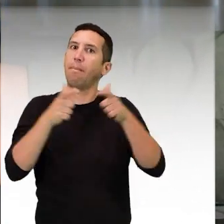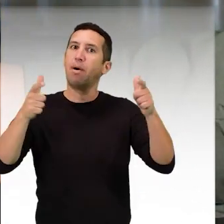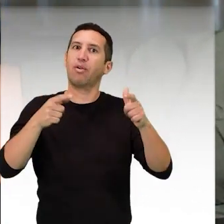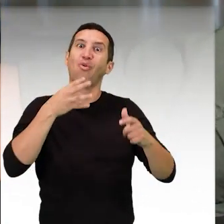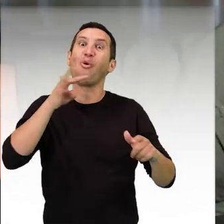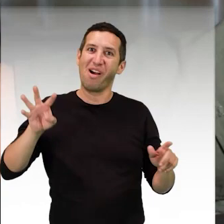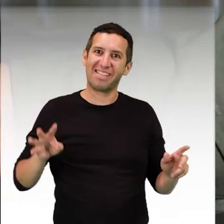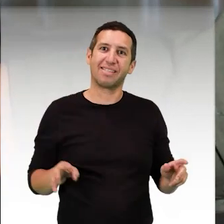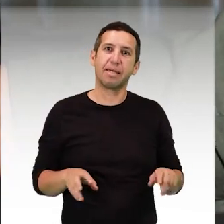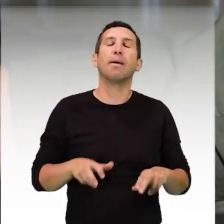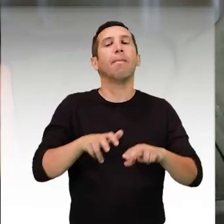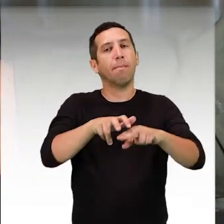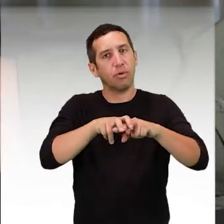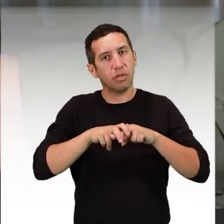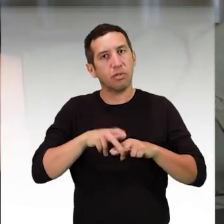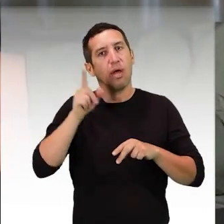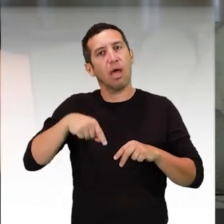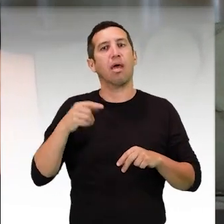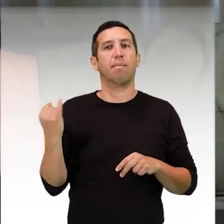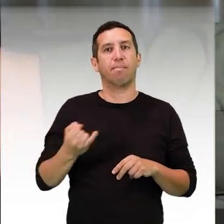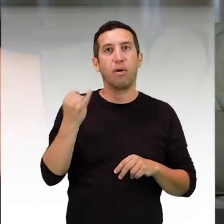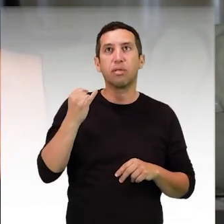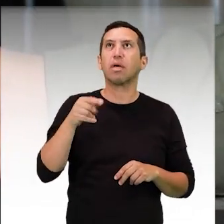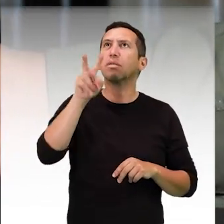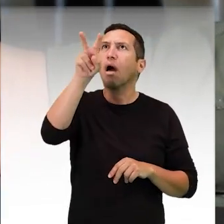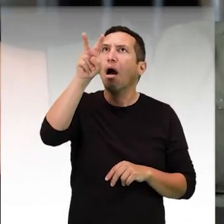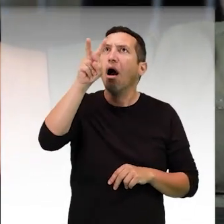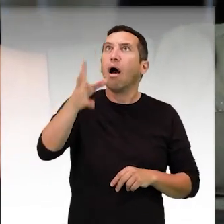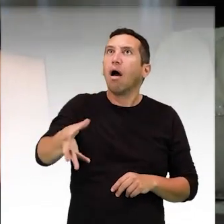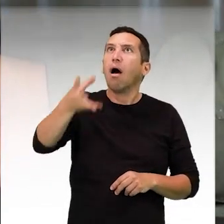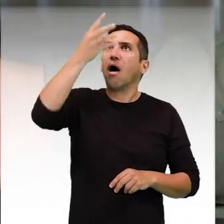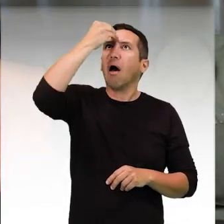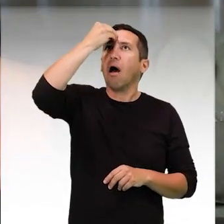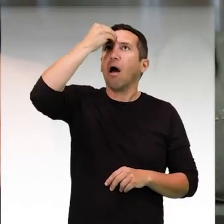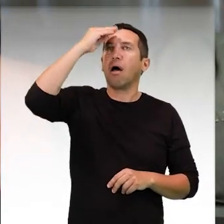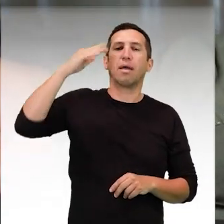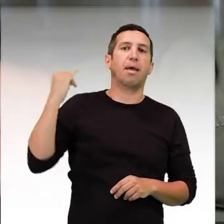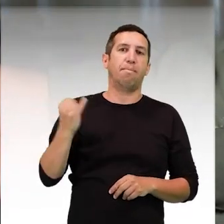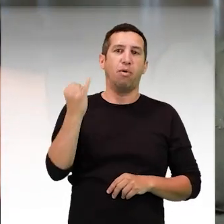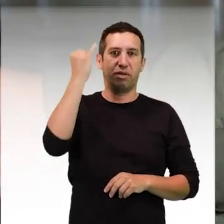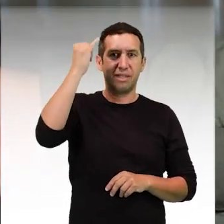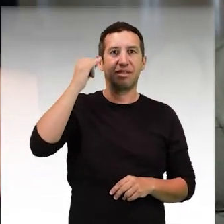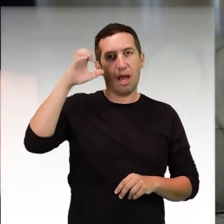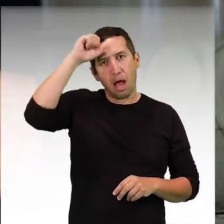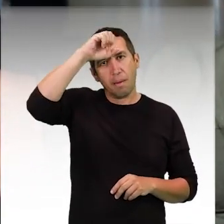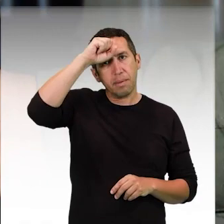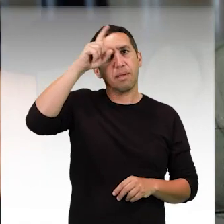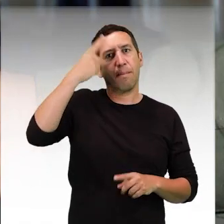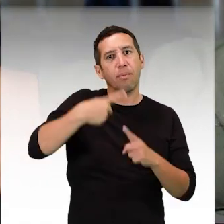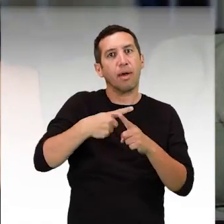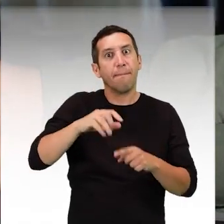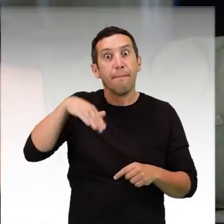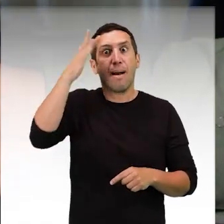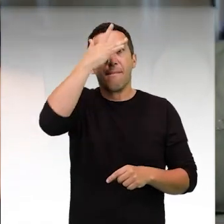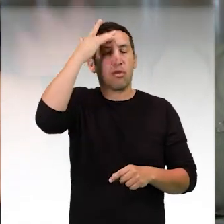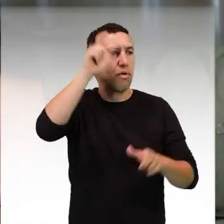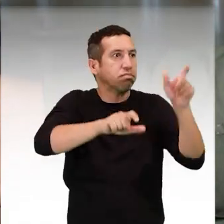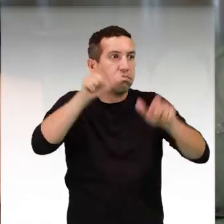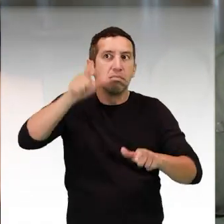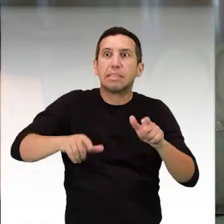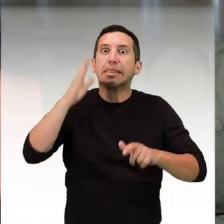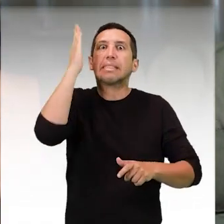que do problema que é o tráfico de pessoas. Então é um problema que acho que a maioria das pessoas não conhece. Então trazer